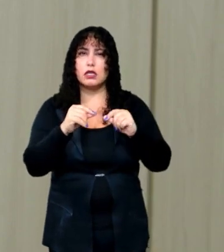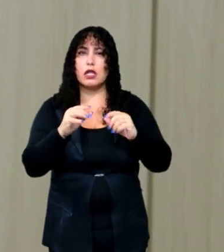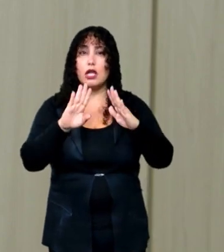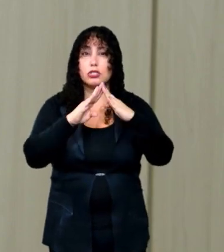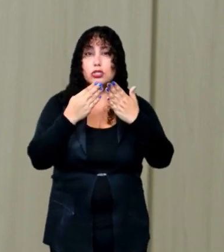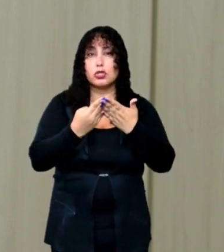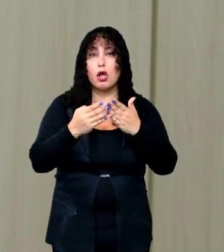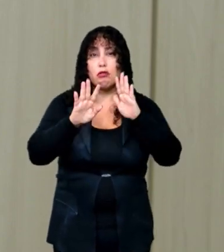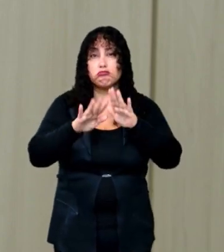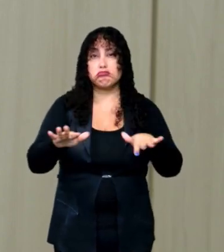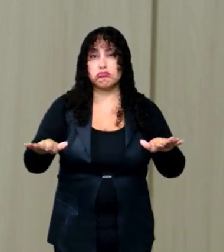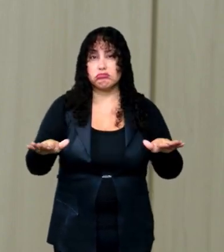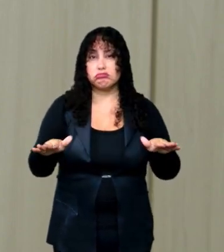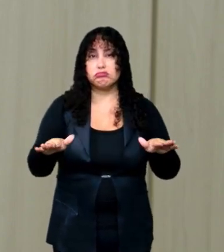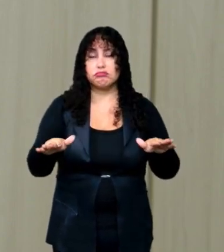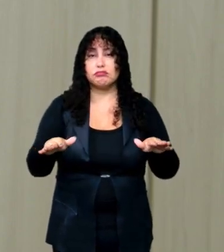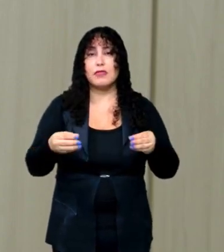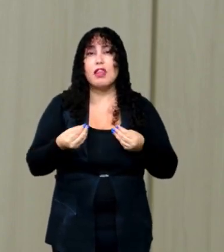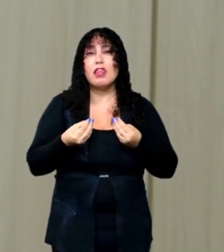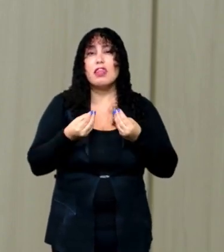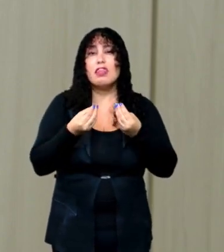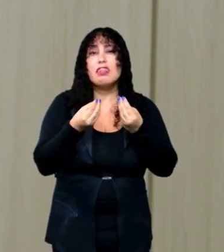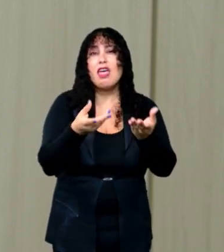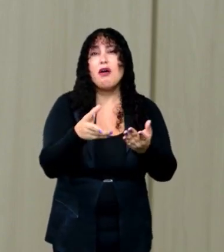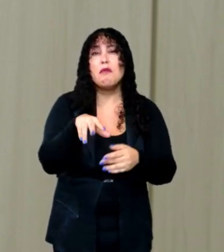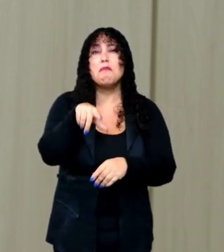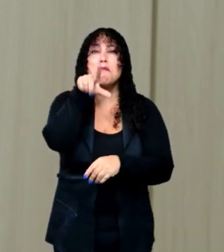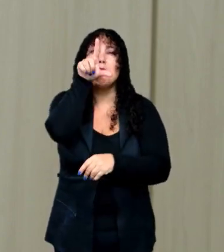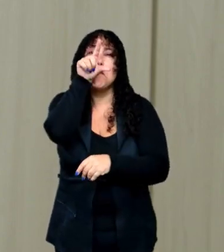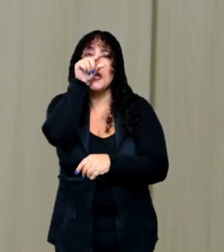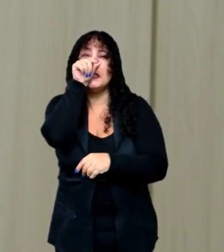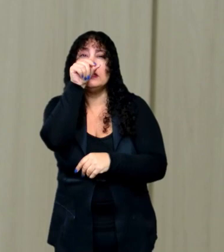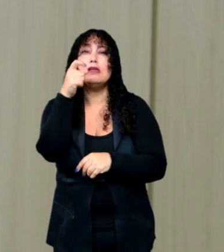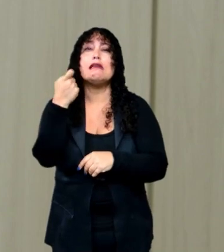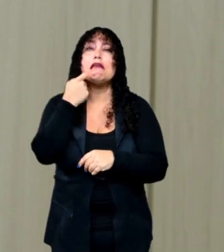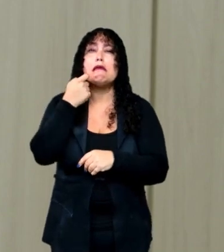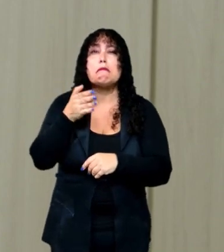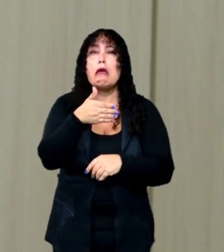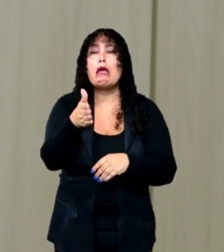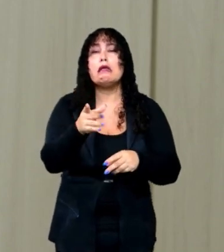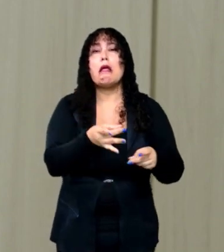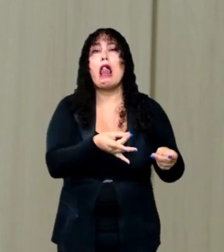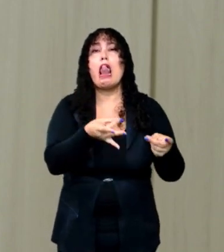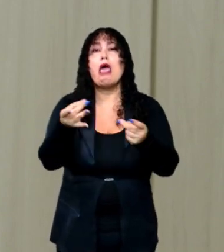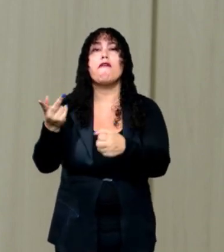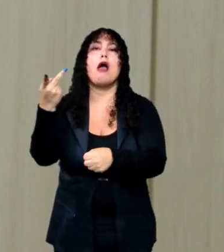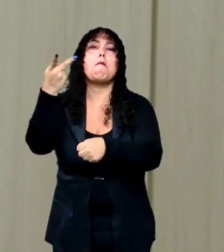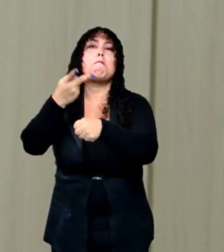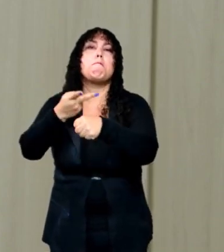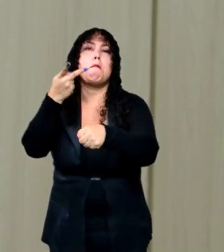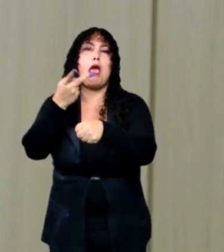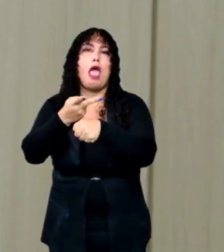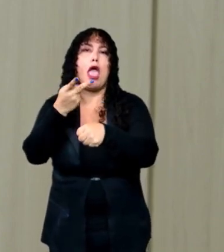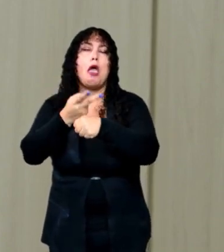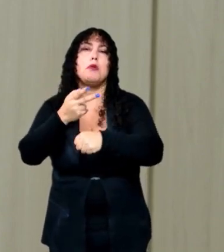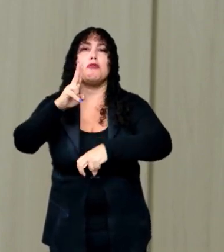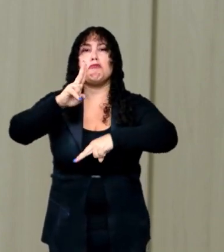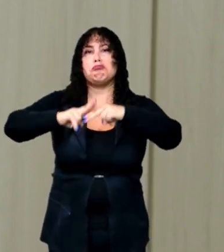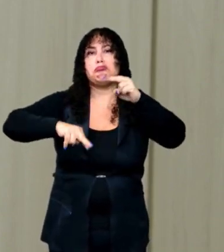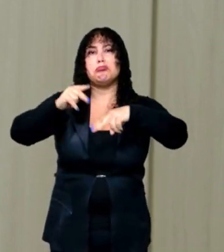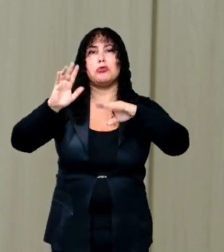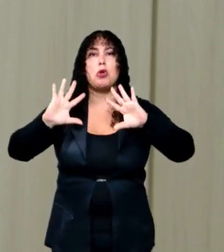escolas infantis dão pintinhos e peixes para as crianças levarem como prenda de festa junina ou de algumas